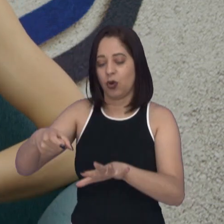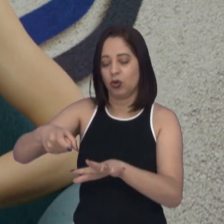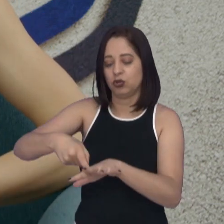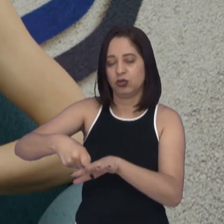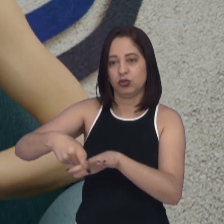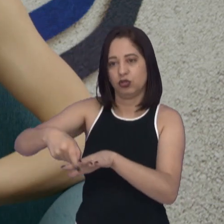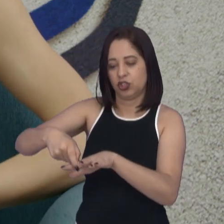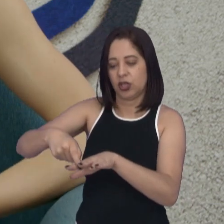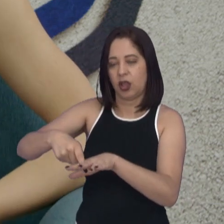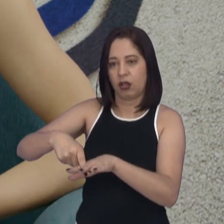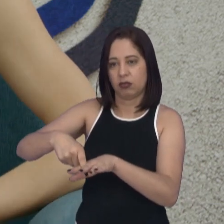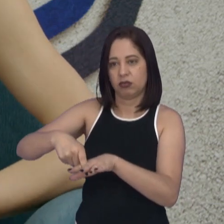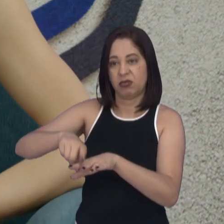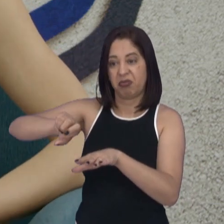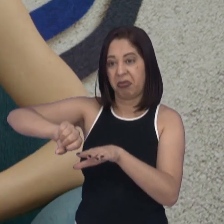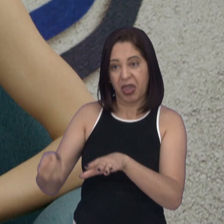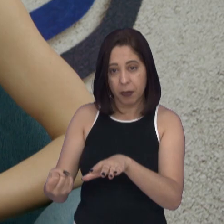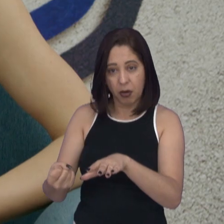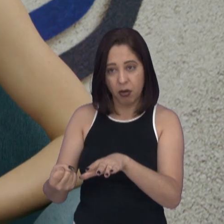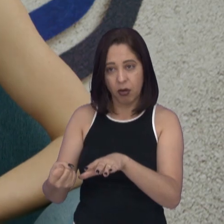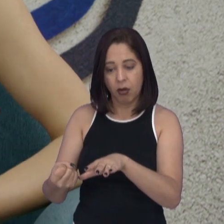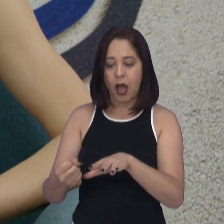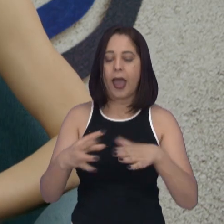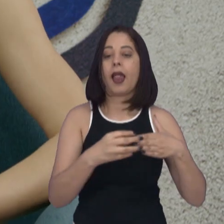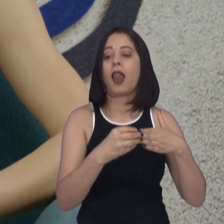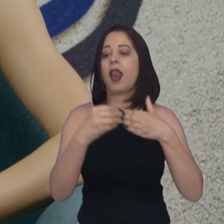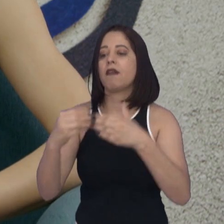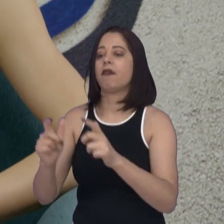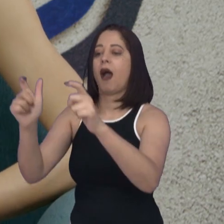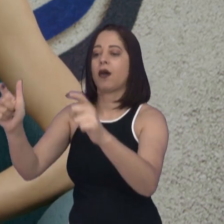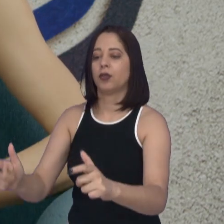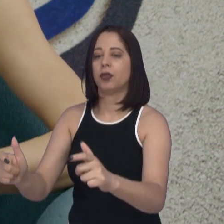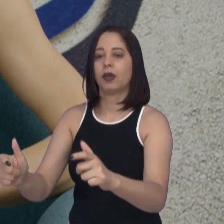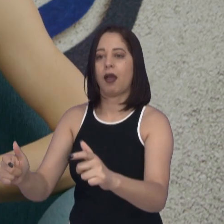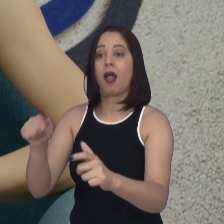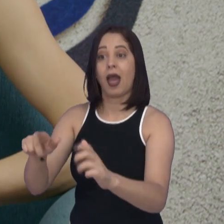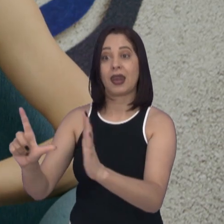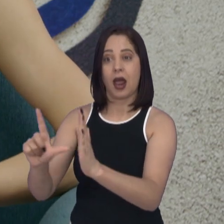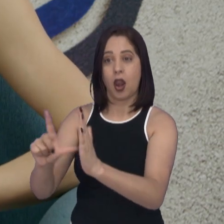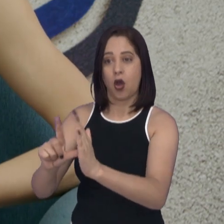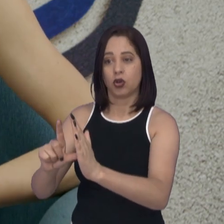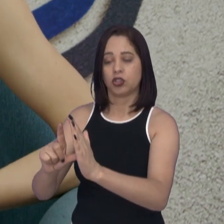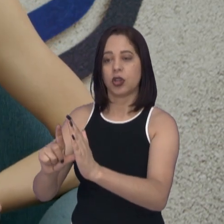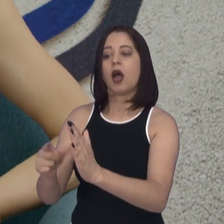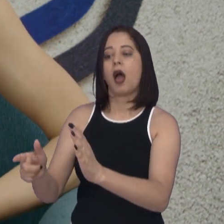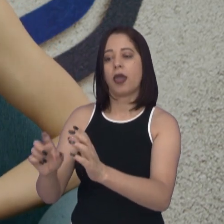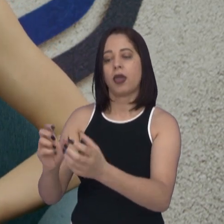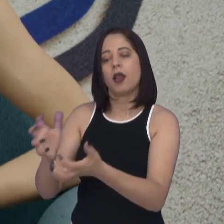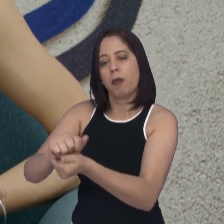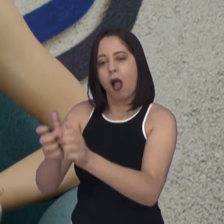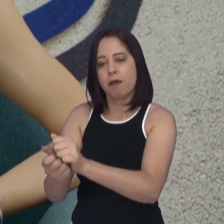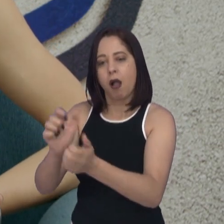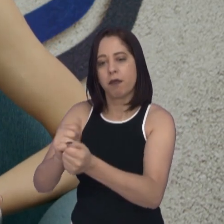você deveria poder levar suas Havaianas arrebentadas em qualquer loja da Havaianas para eles captarem esse resíduo, né?